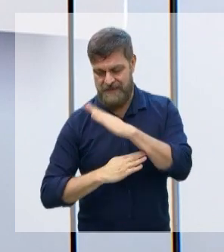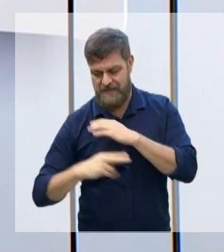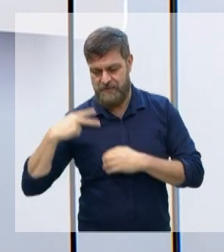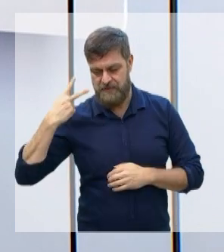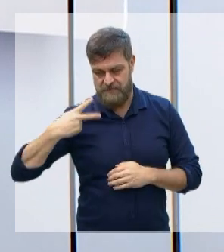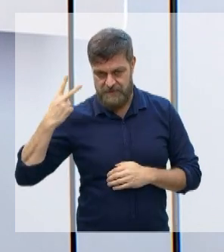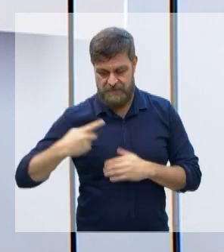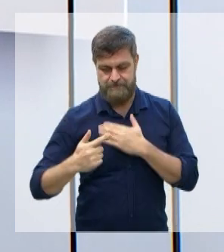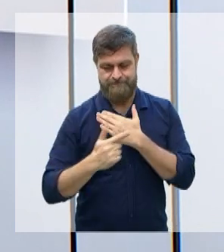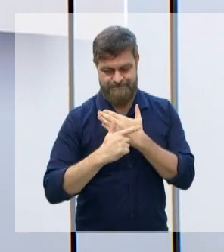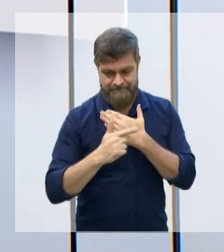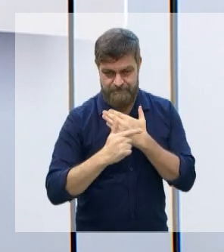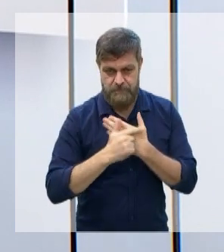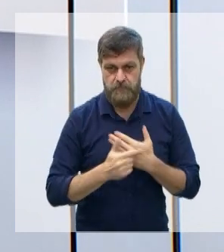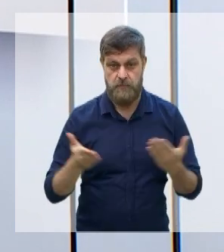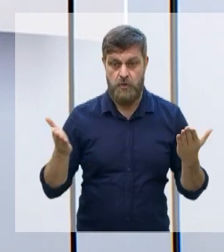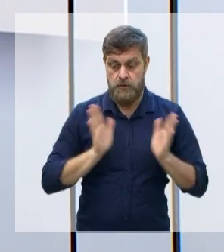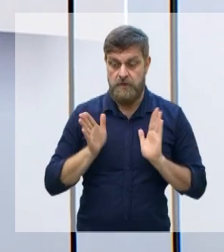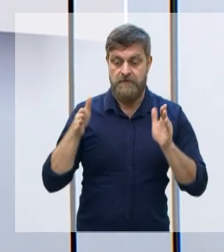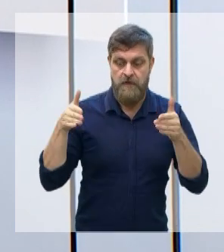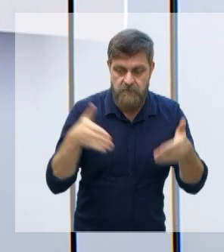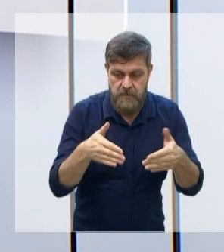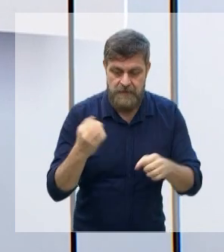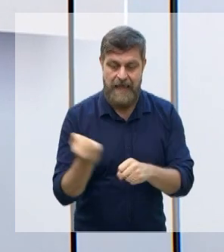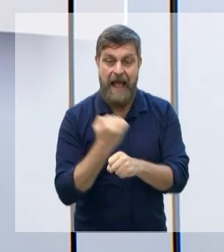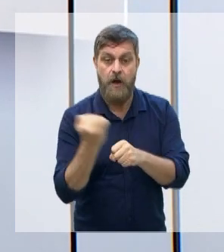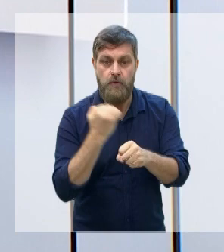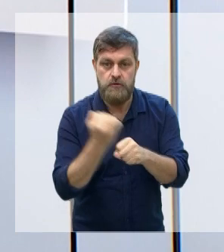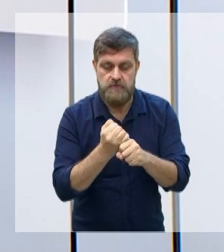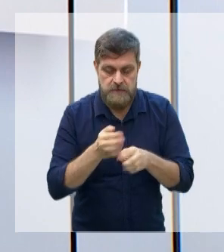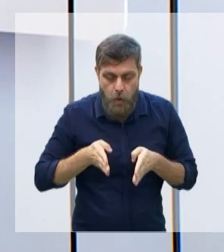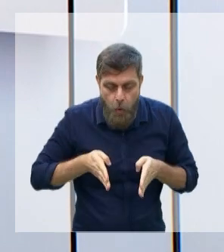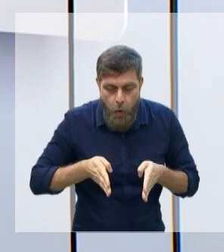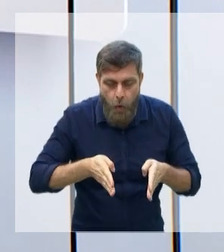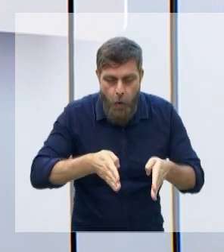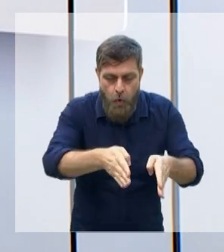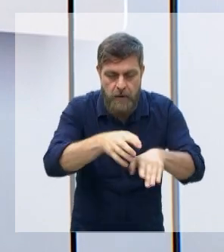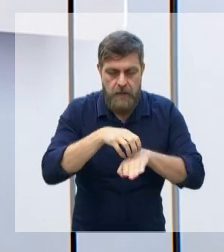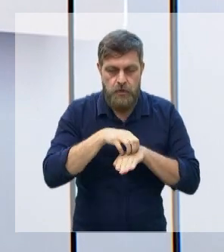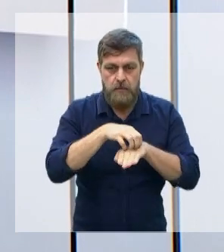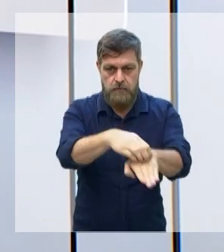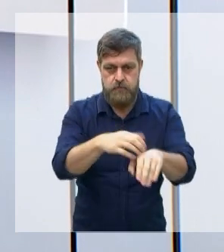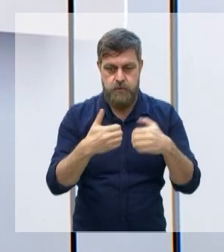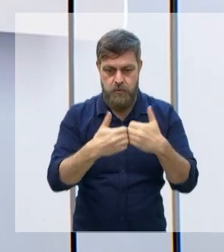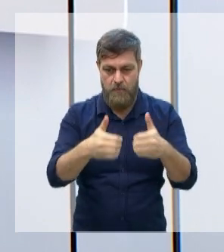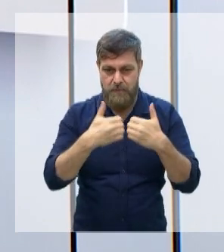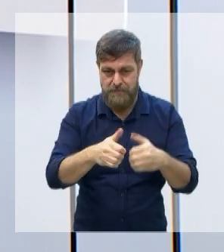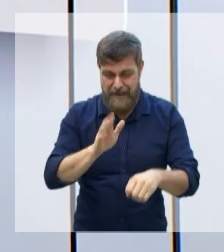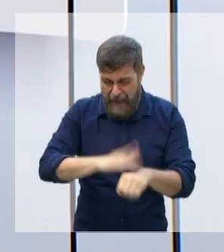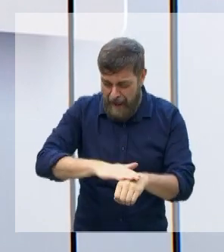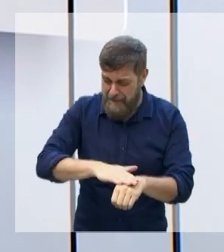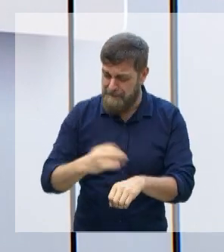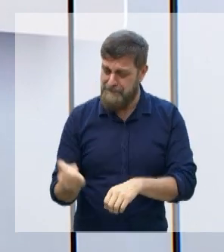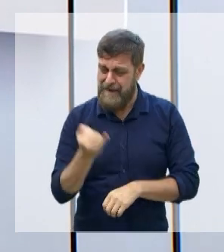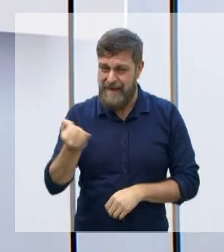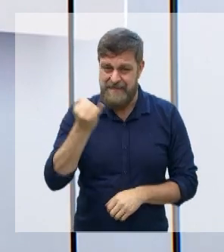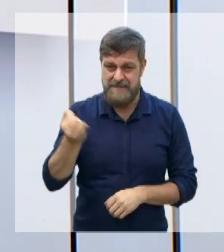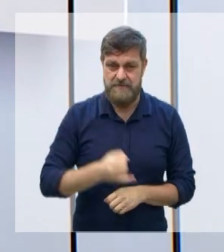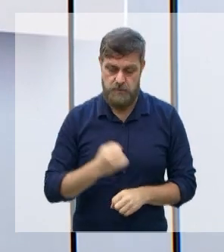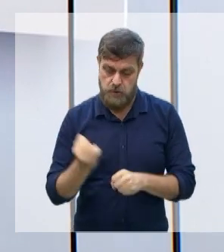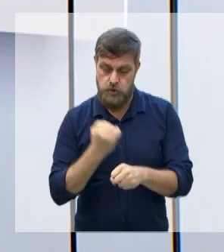hoje nós não estamos falando especificamente das obras do brt é algo na maior obra de mobilidade urbana da história da